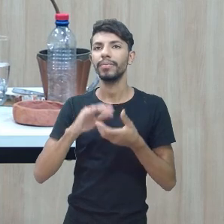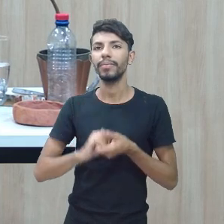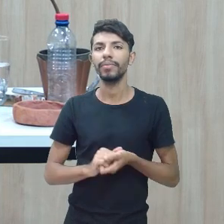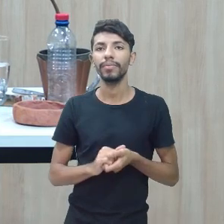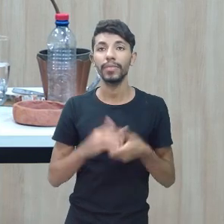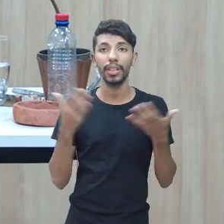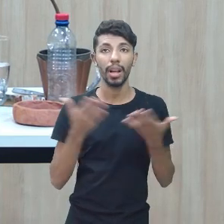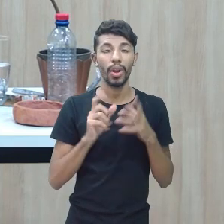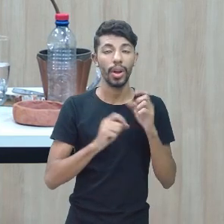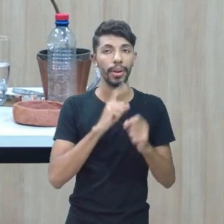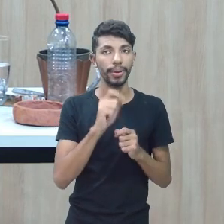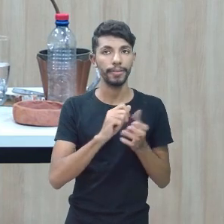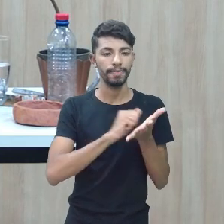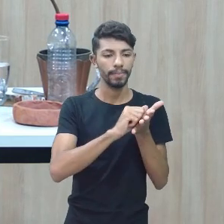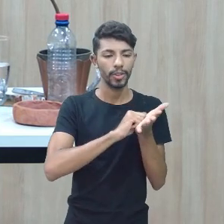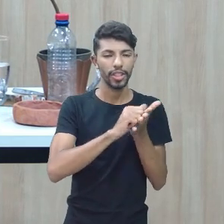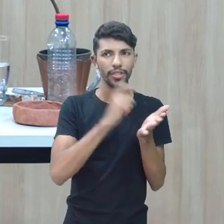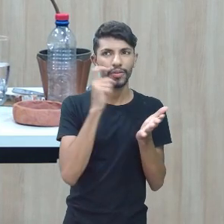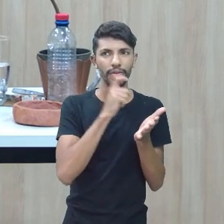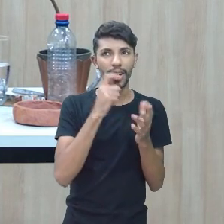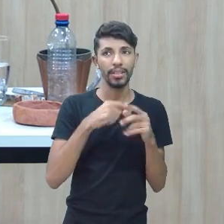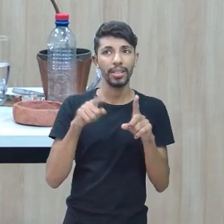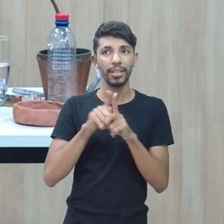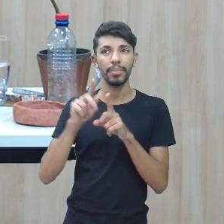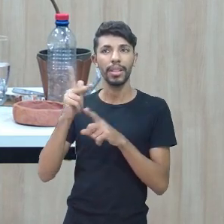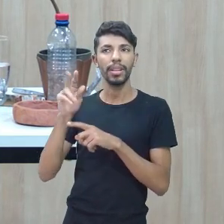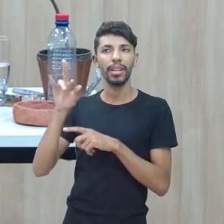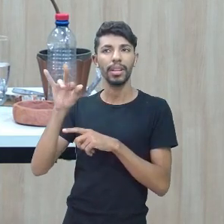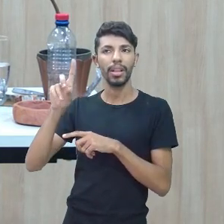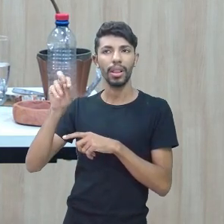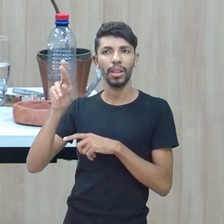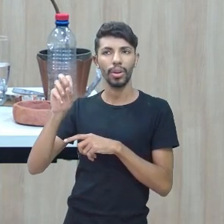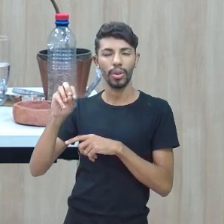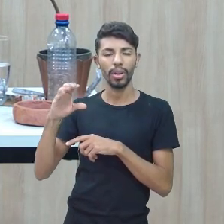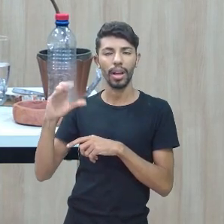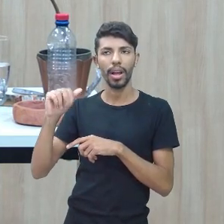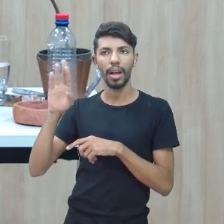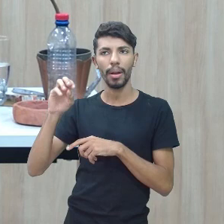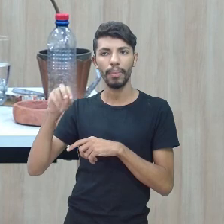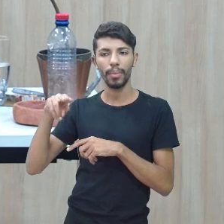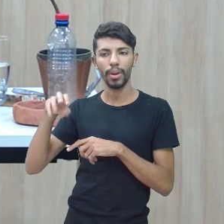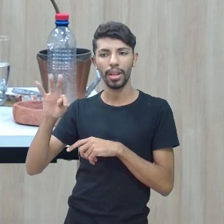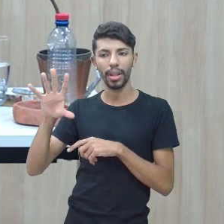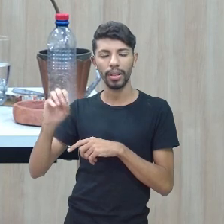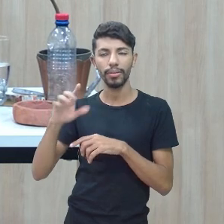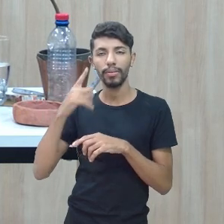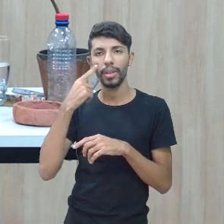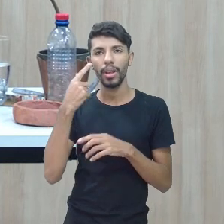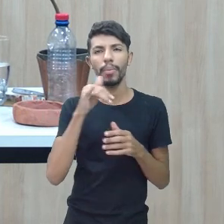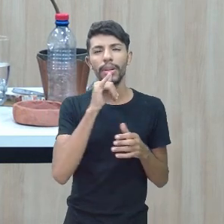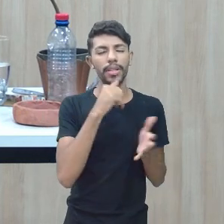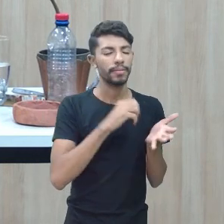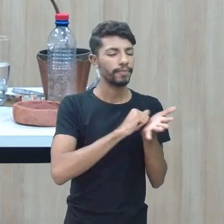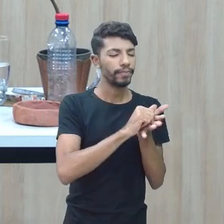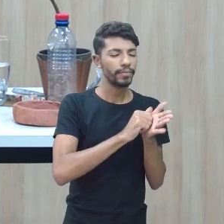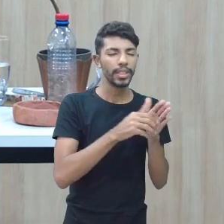os hidrocarbonetos. Então, a borracha sintética, a questão aí de muitas vezes de solados de sapato,